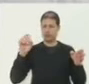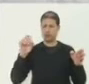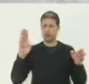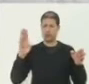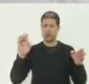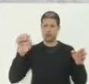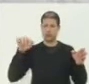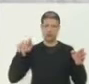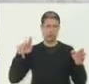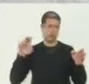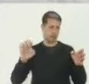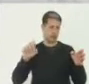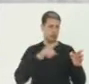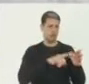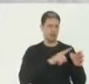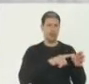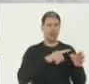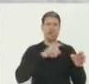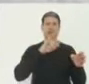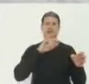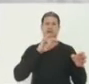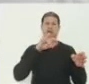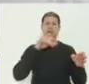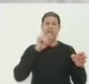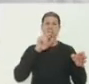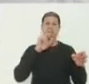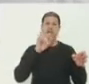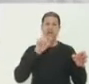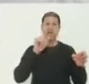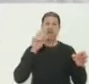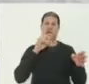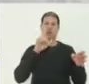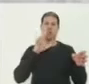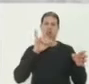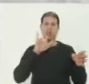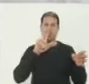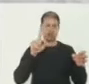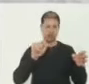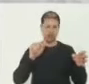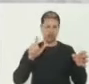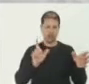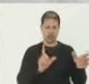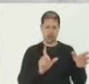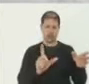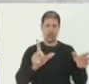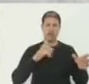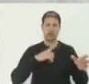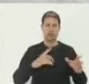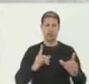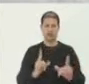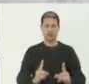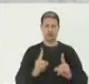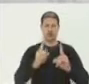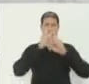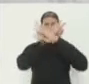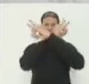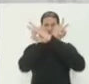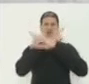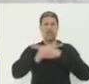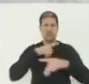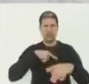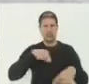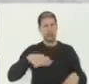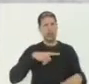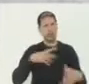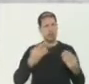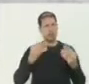as torres de alta tensão né no centro dessa dessas Avenidas E esse local